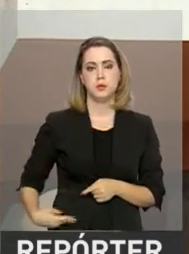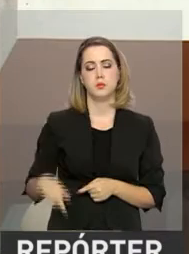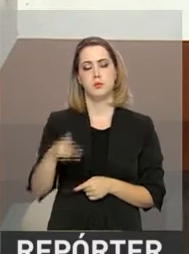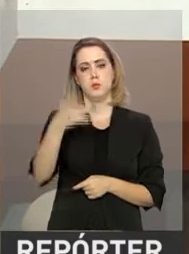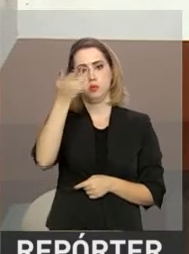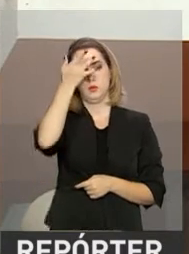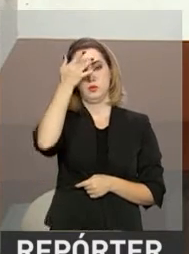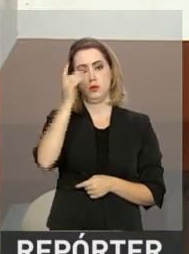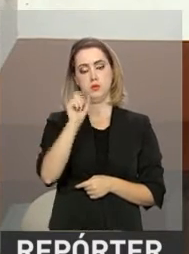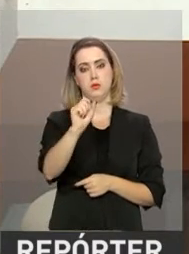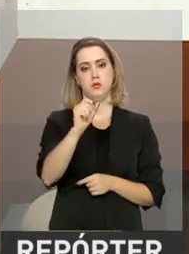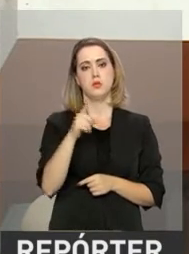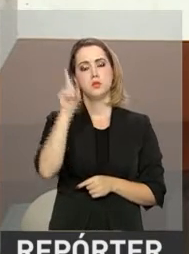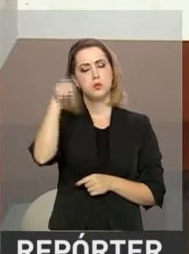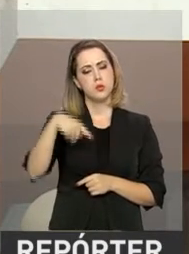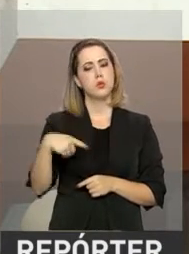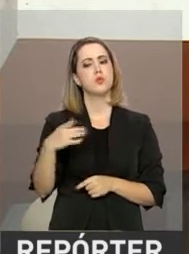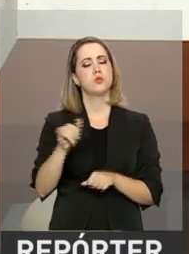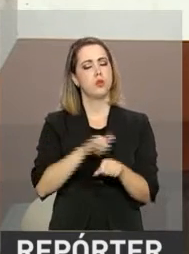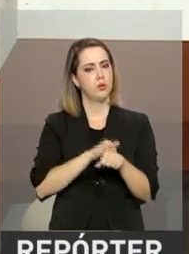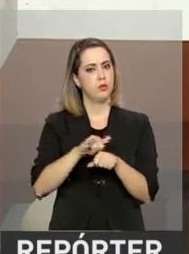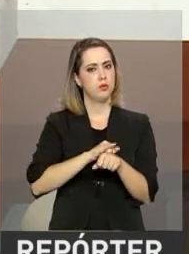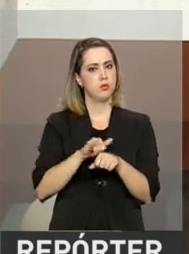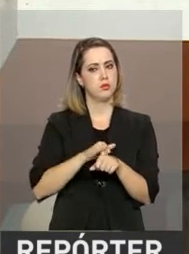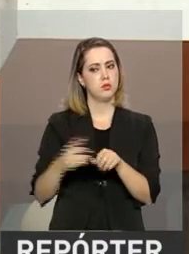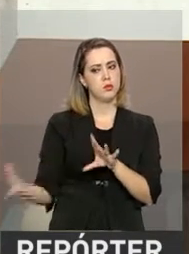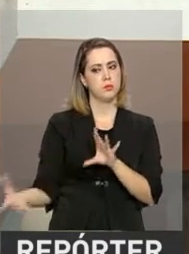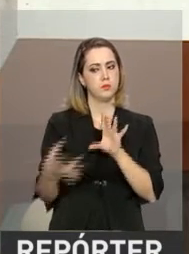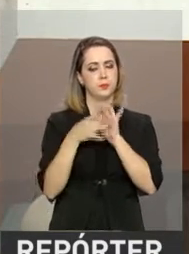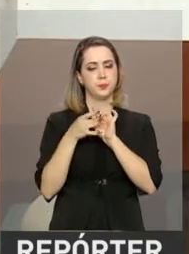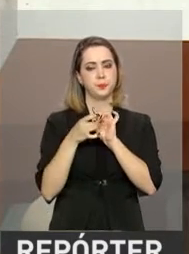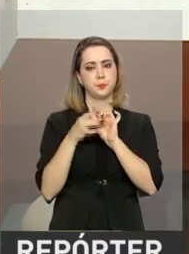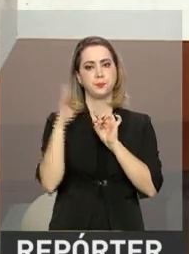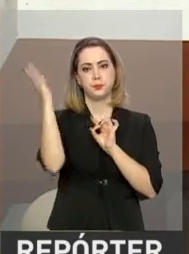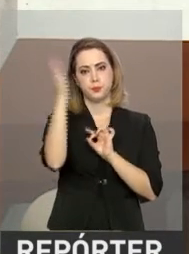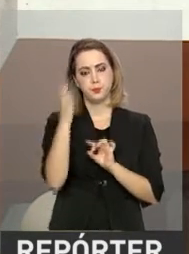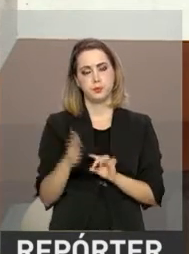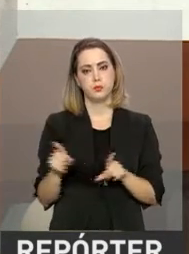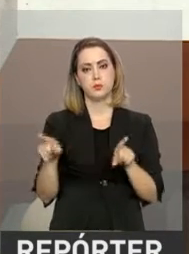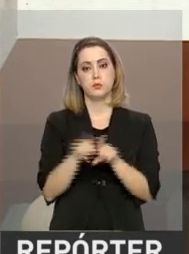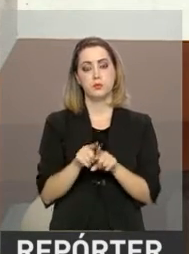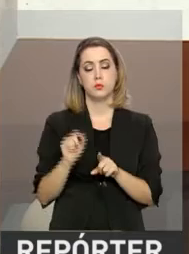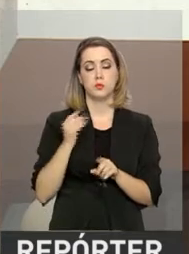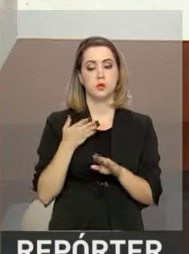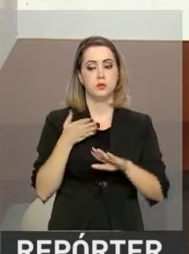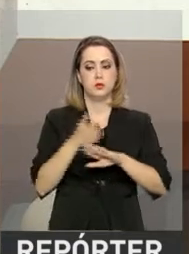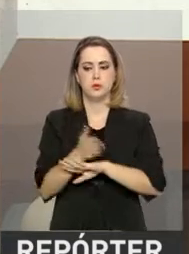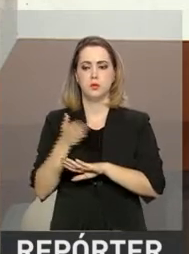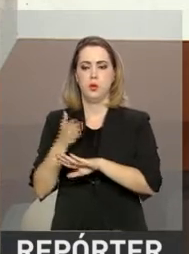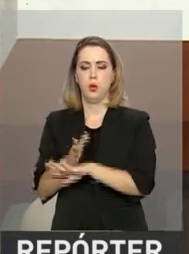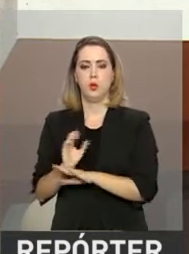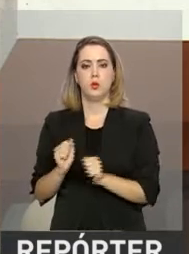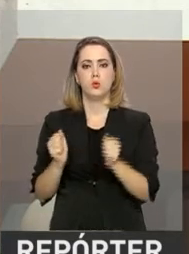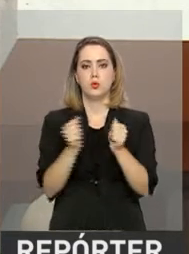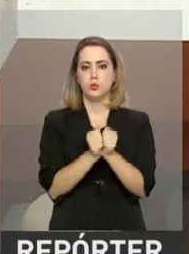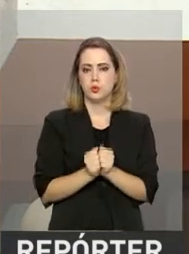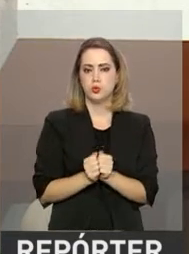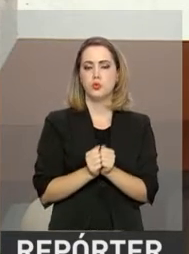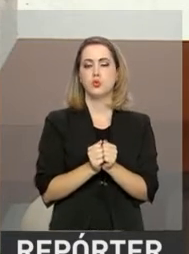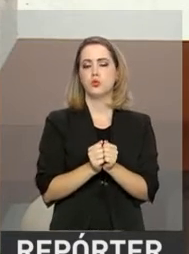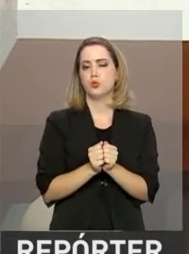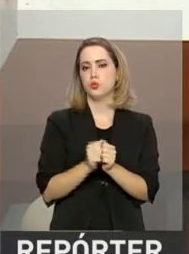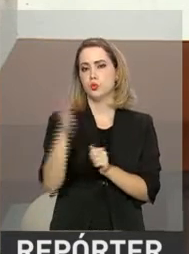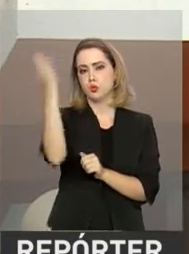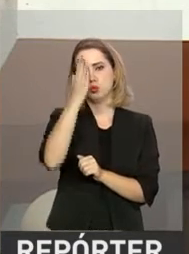Modi. A Índia, que é uma parceira estratégica do Brasil desde 2006 e que, além do BRICS, também participa de outros grupos ao lado do Brasil, como